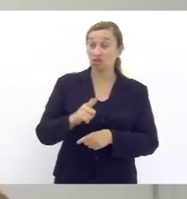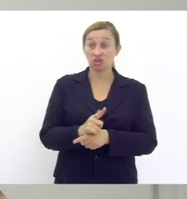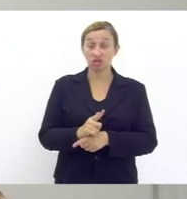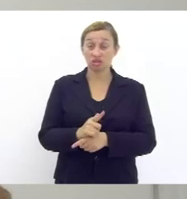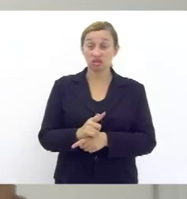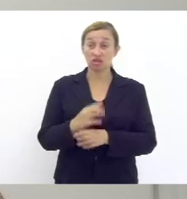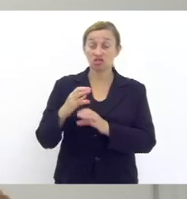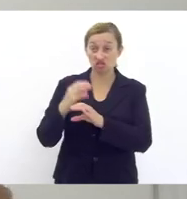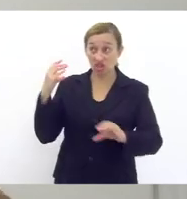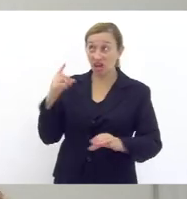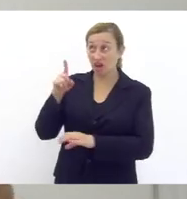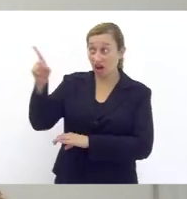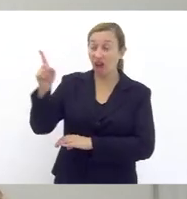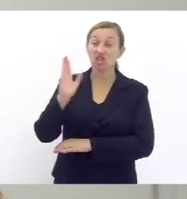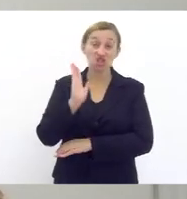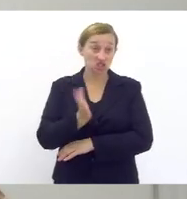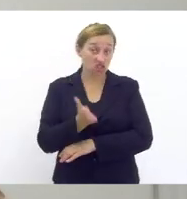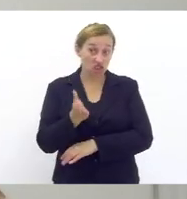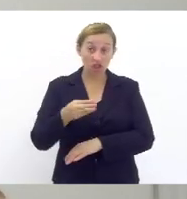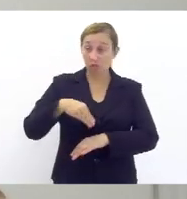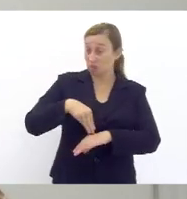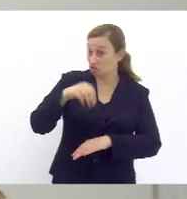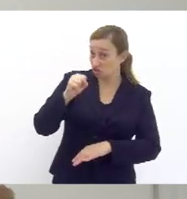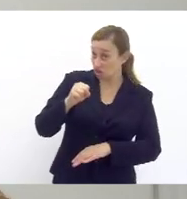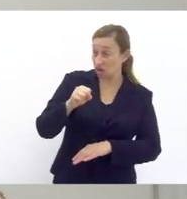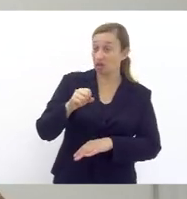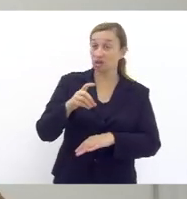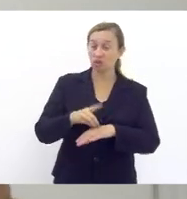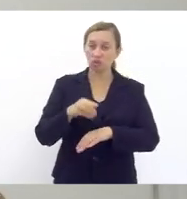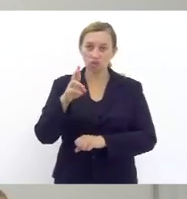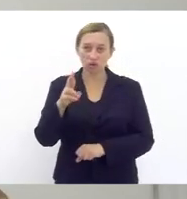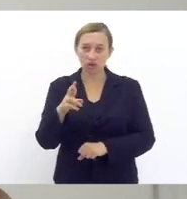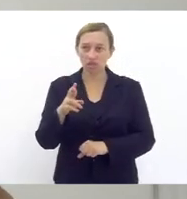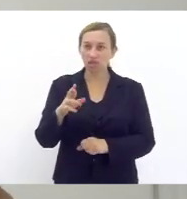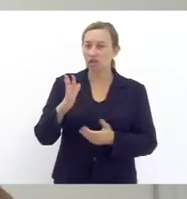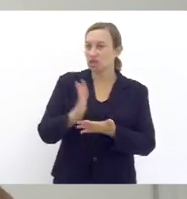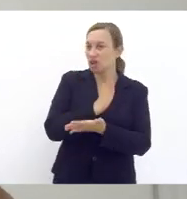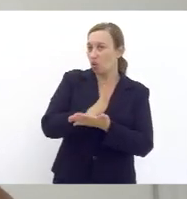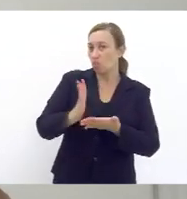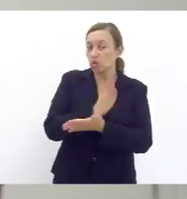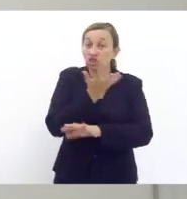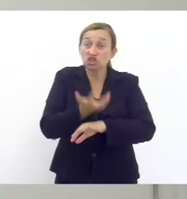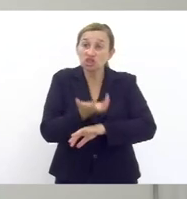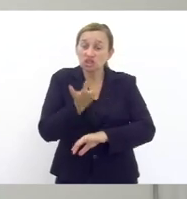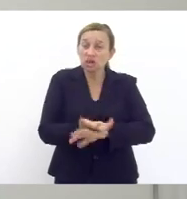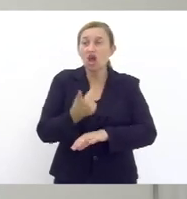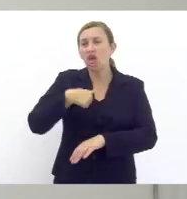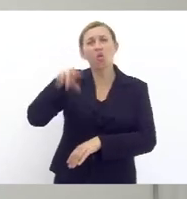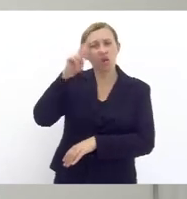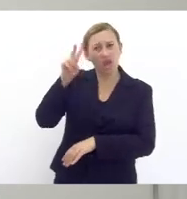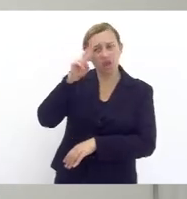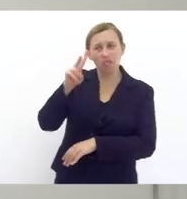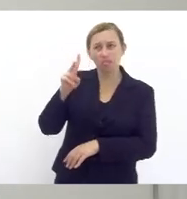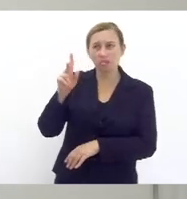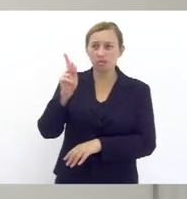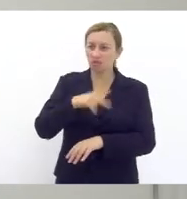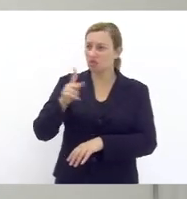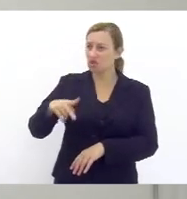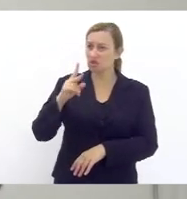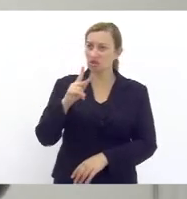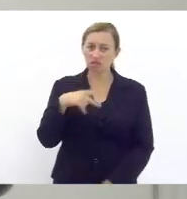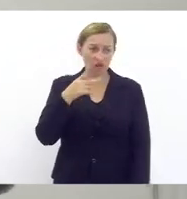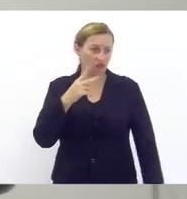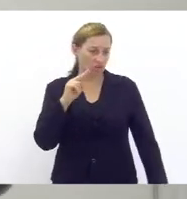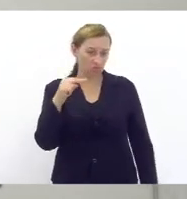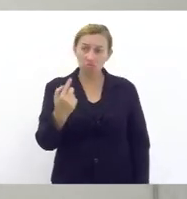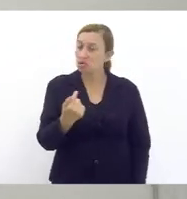situações inclusive no meu mestrado no doutorado de participar de determinadas disciplinas que eu lembro de professores que olharam e fala assim olha nós